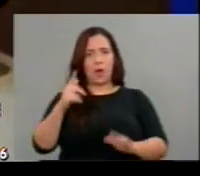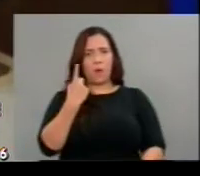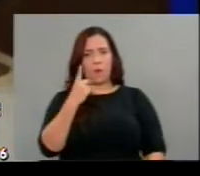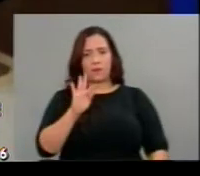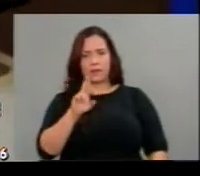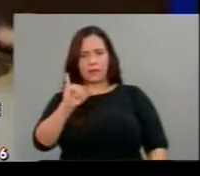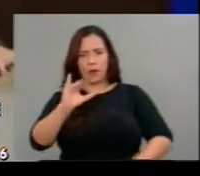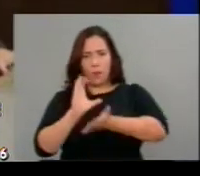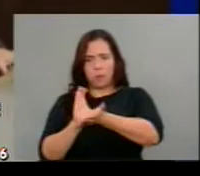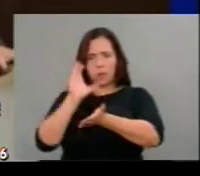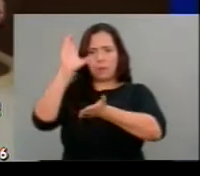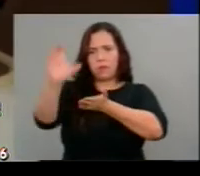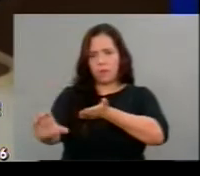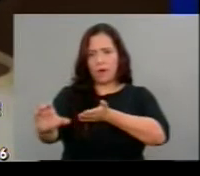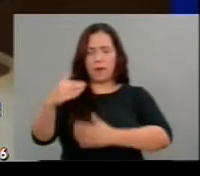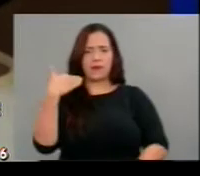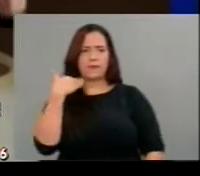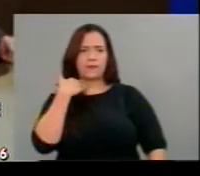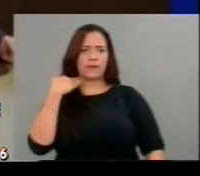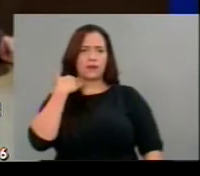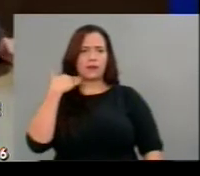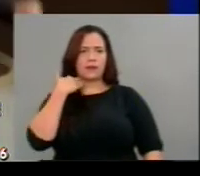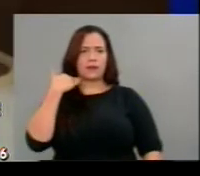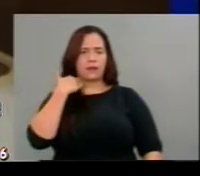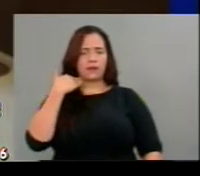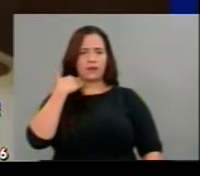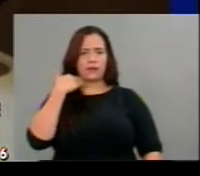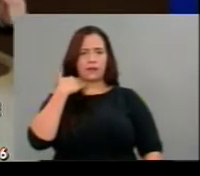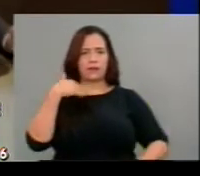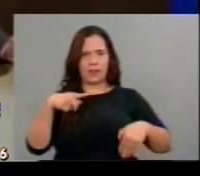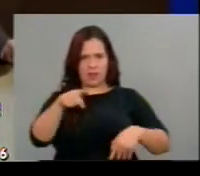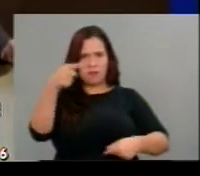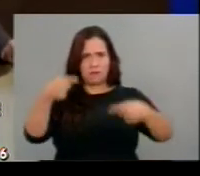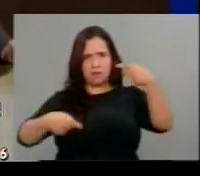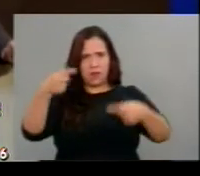ano. 1 trilhão por ano. É